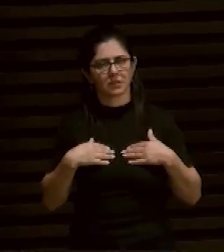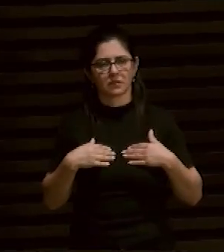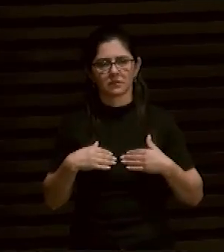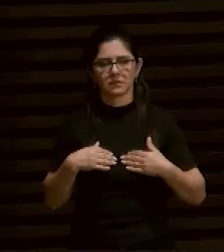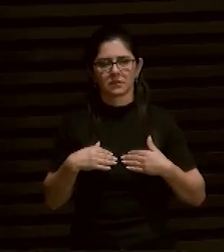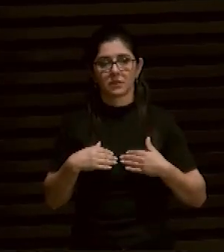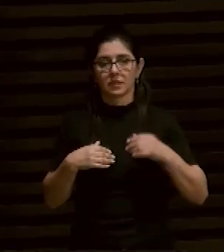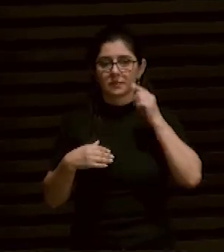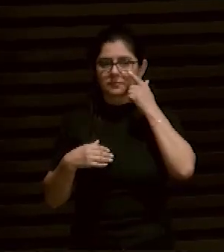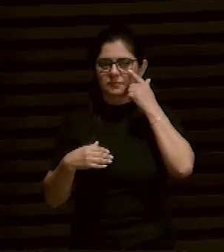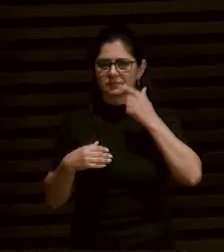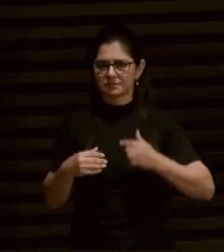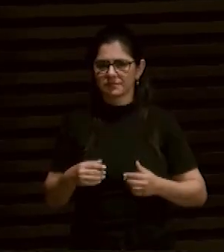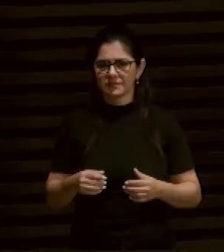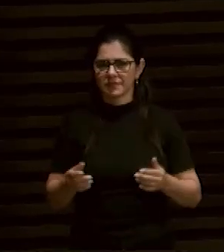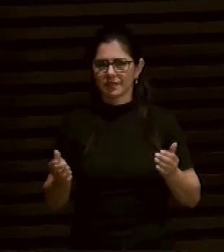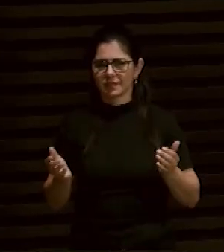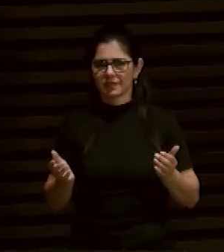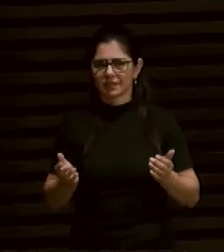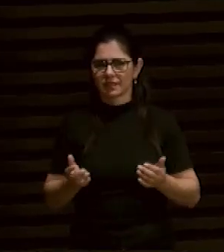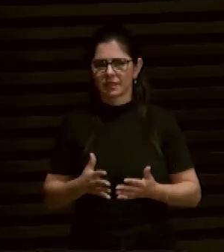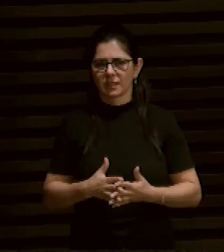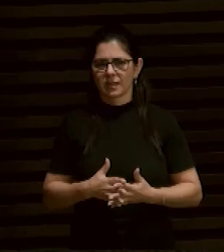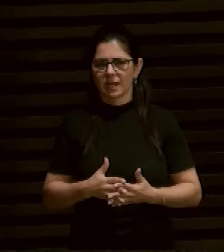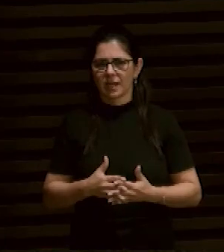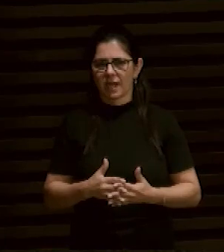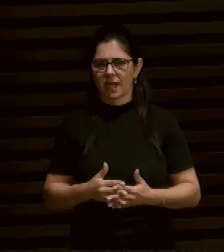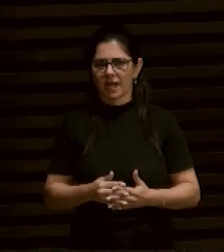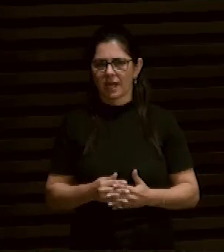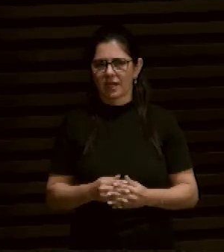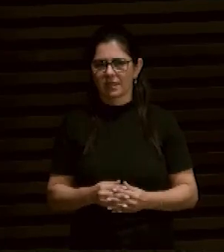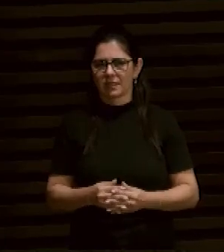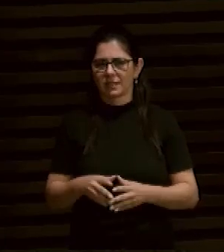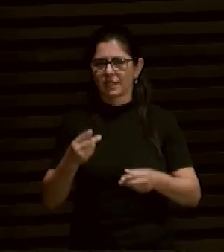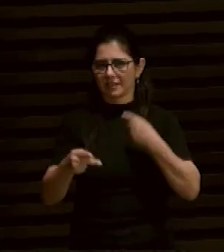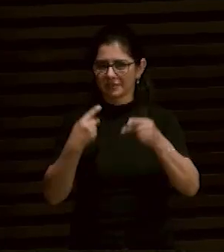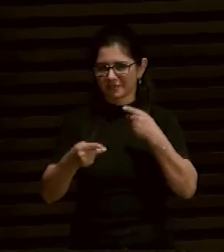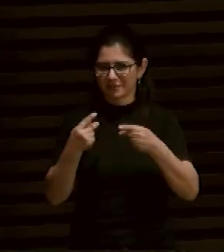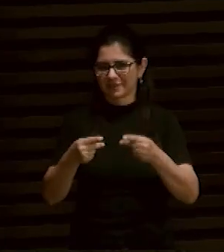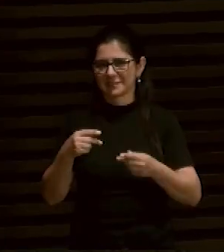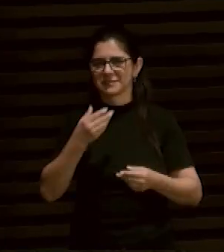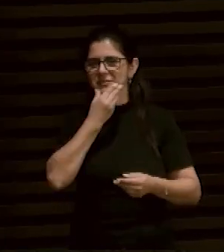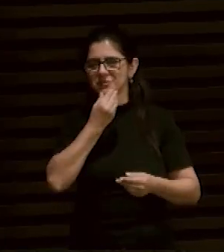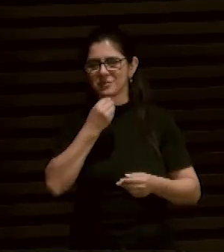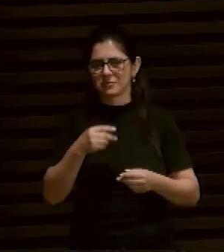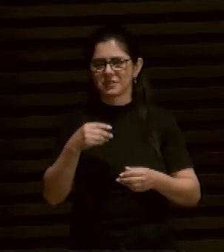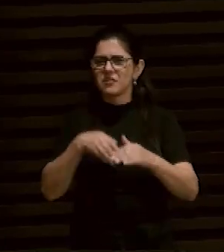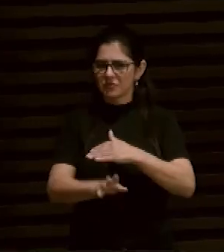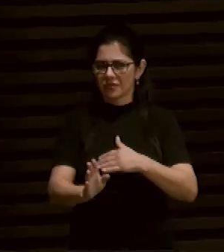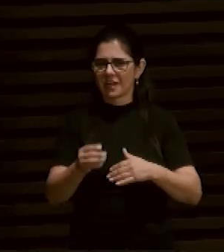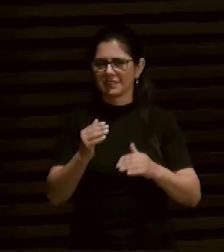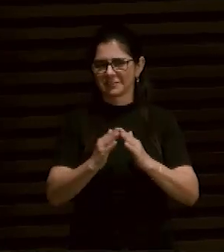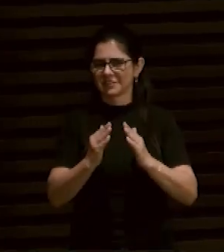esse homem que ele precisa ir para casa para poder trabalhar, e ele sai ali da biblioteca, ele vai almoçar, no